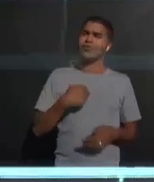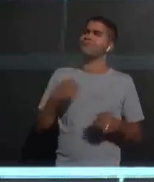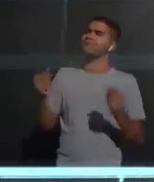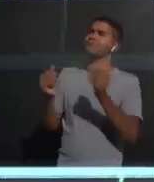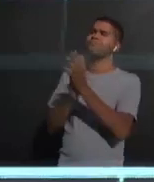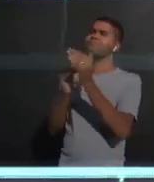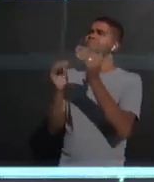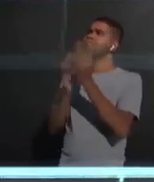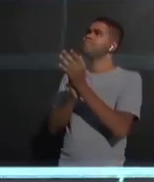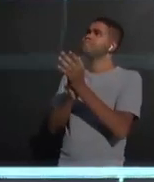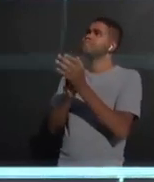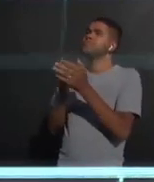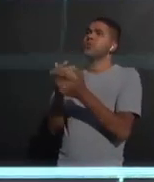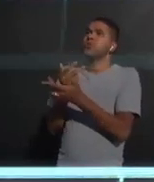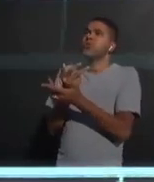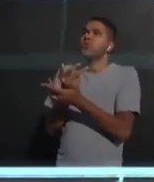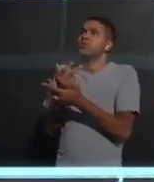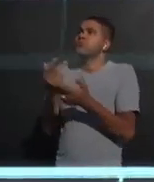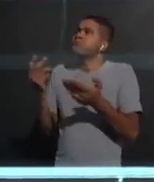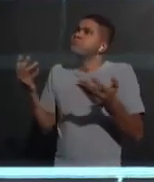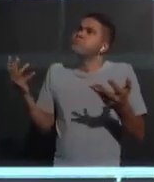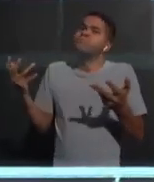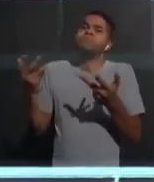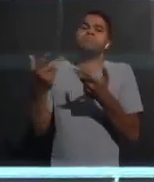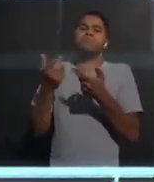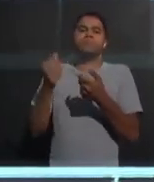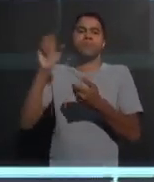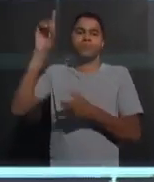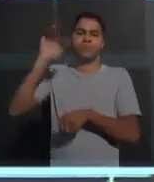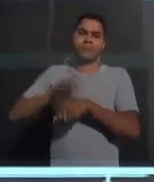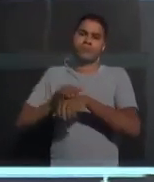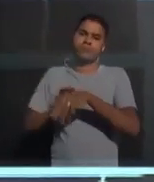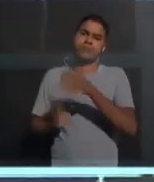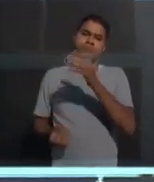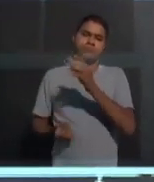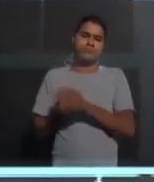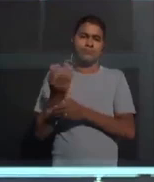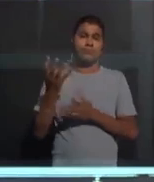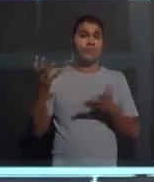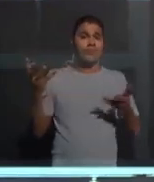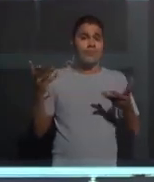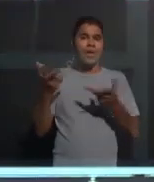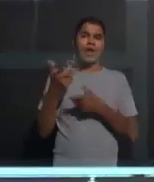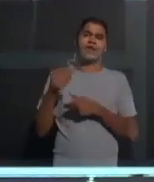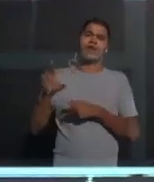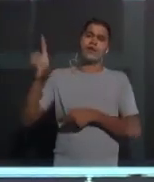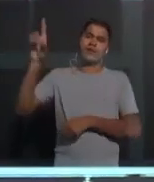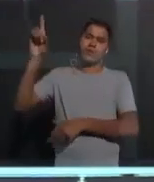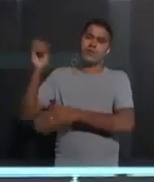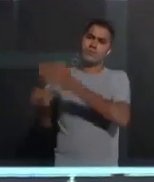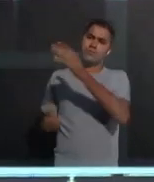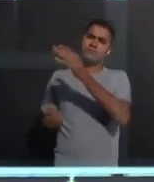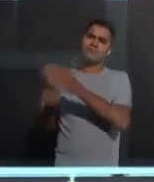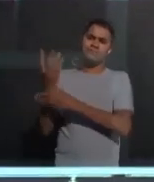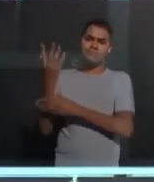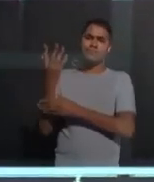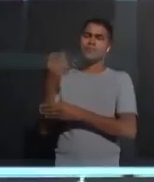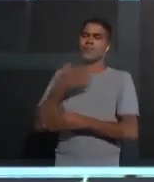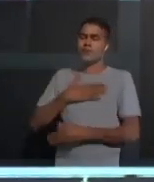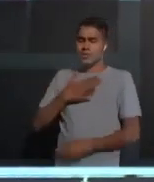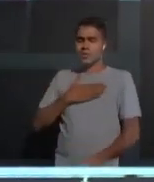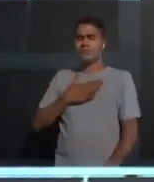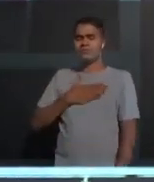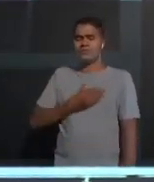assombroso e tão maravilhoso foi feito maravilhosa são as tuas obras ea minha alma o sabe